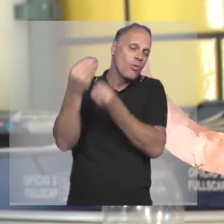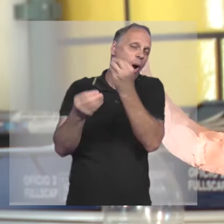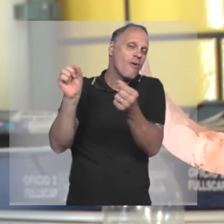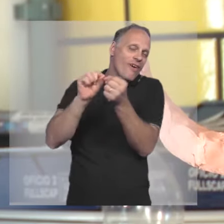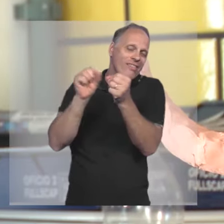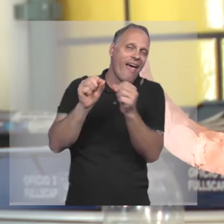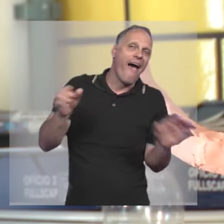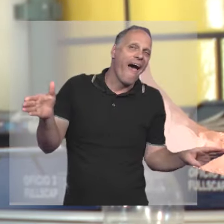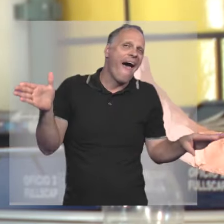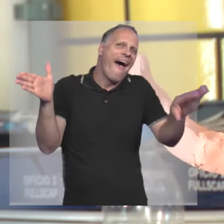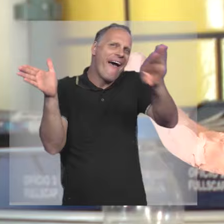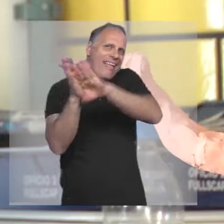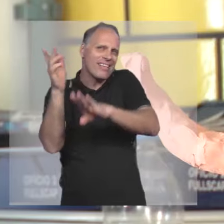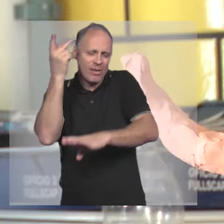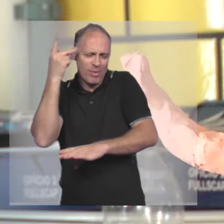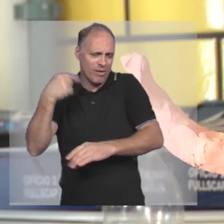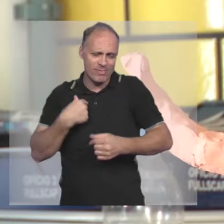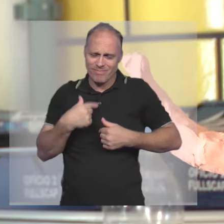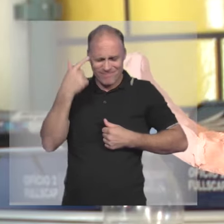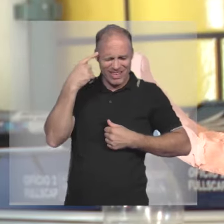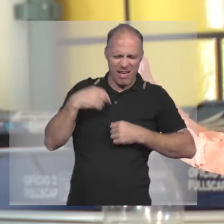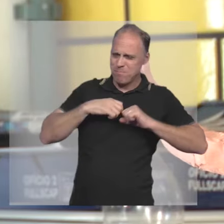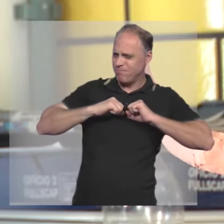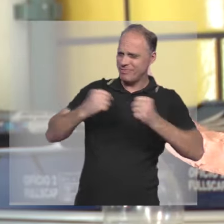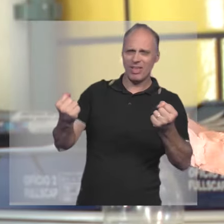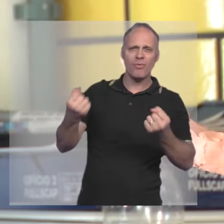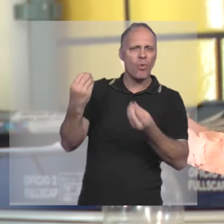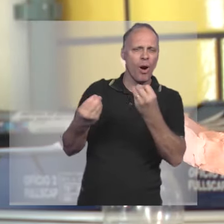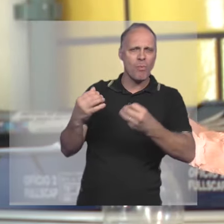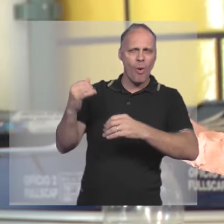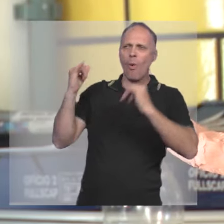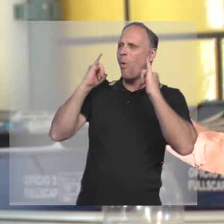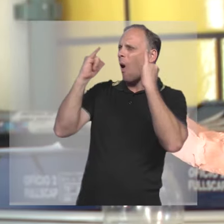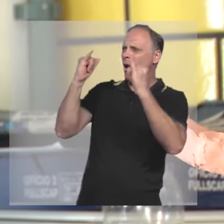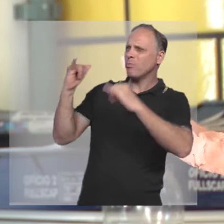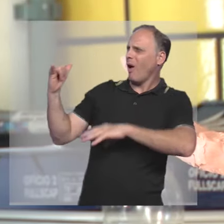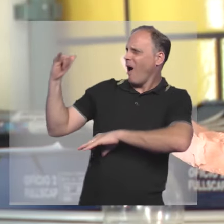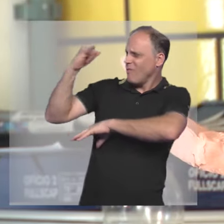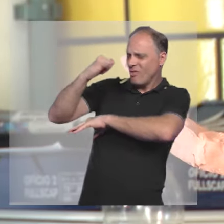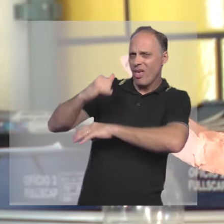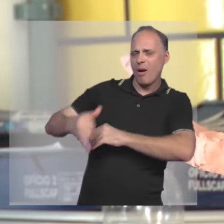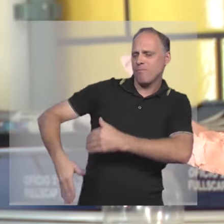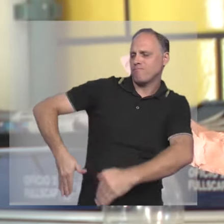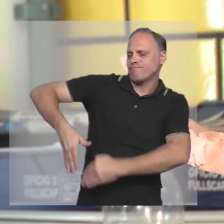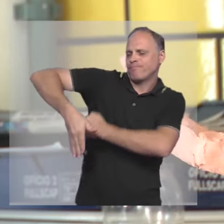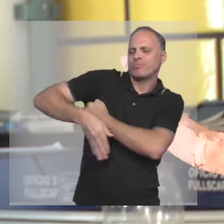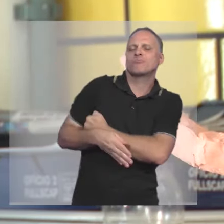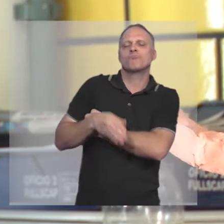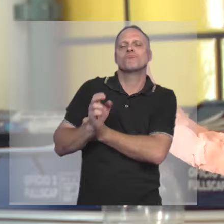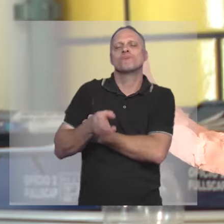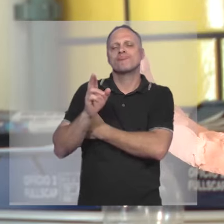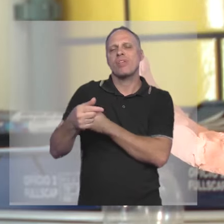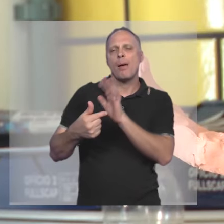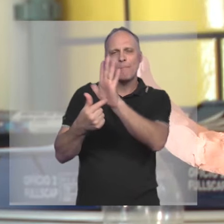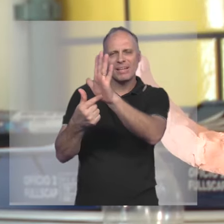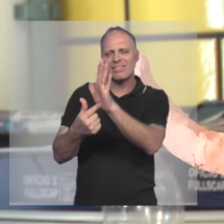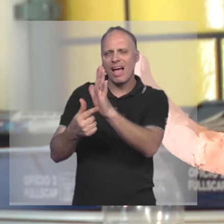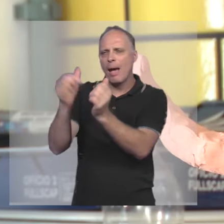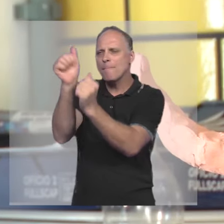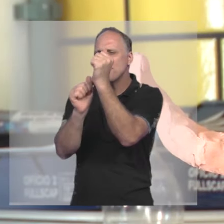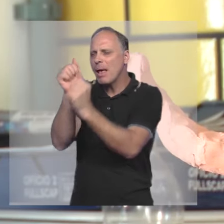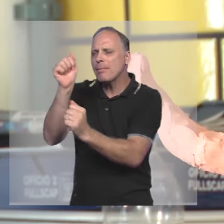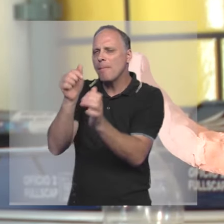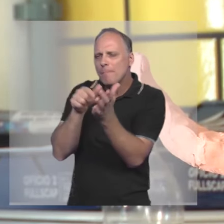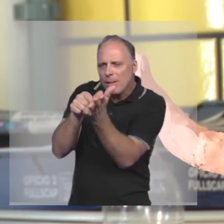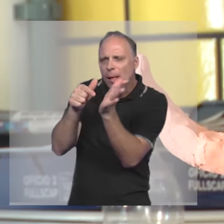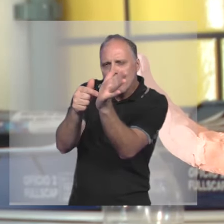ouvida lá, não conseguia. Pra mim era impossível eu pegar um avião ou pegar um ônibus e botar minha pastinha debaixo do braço e ir lá apresentar de